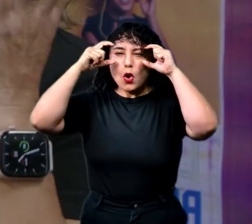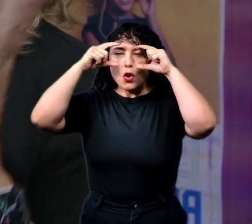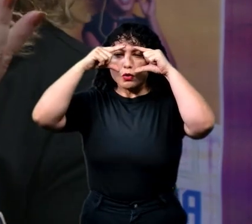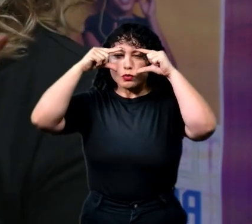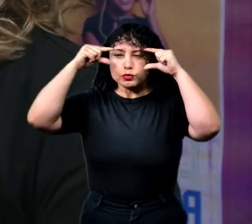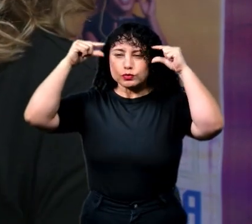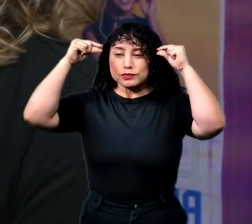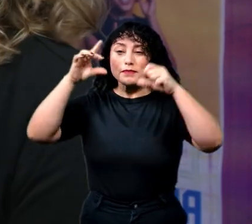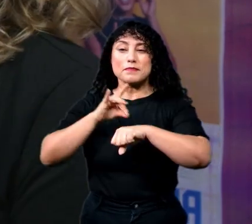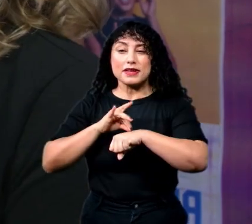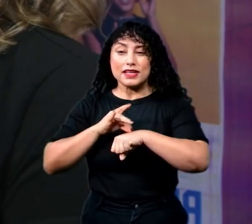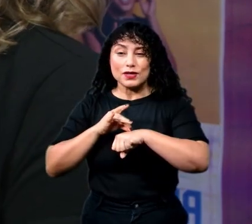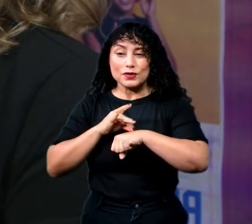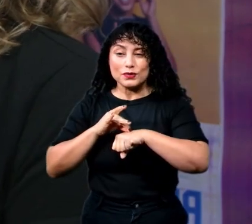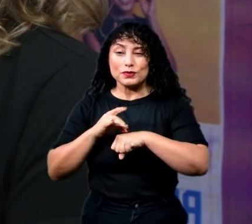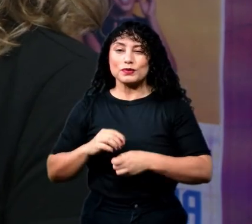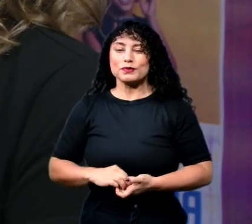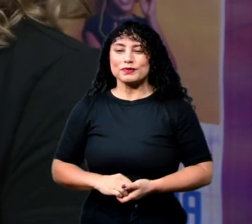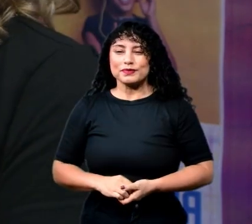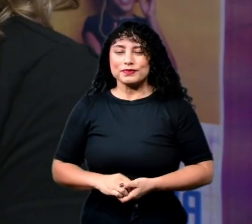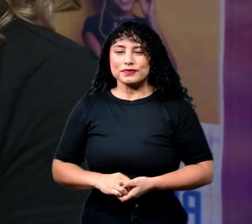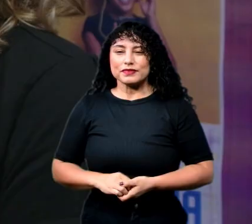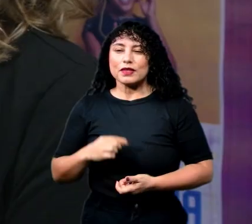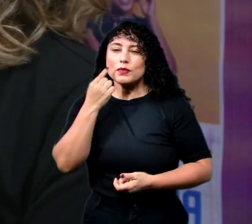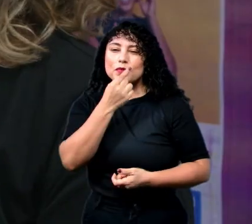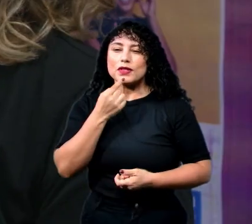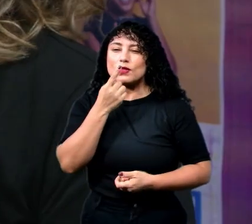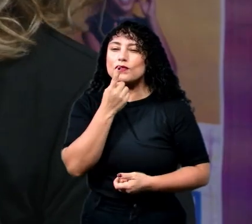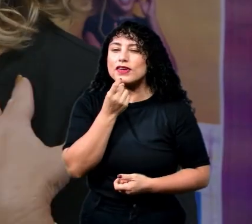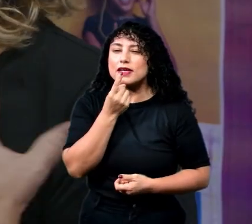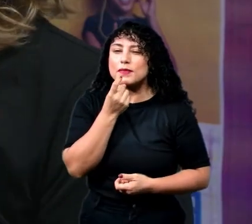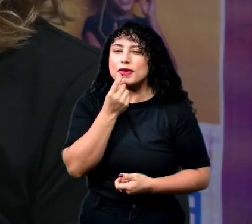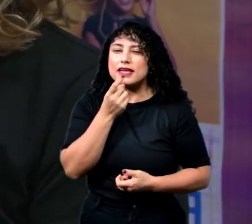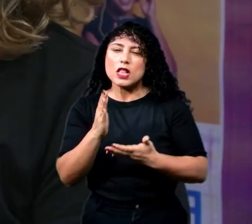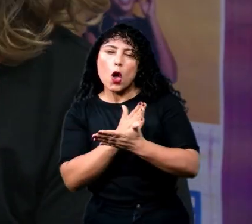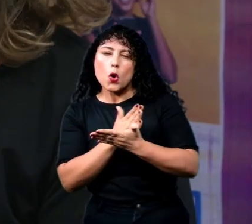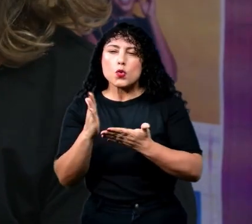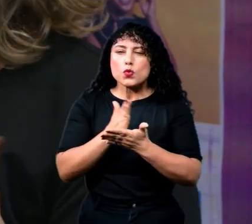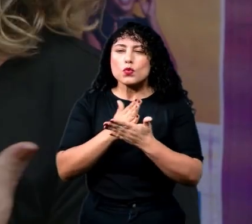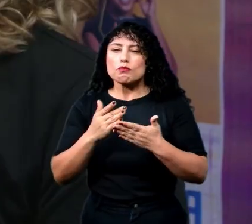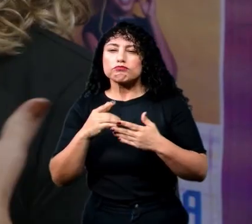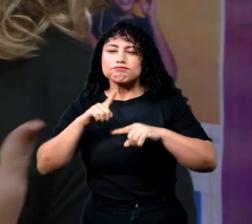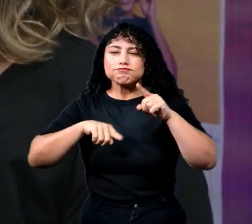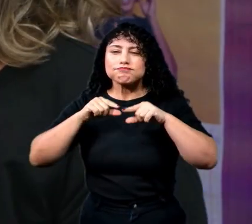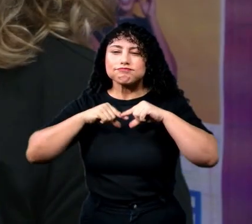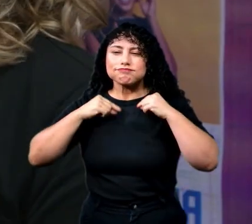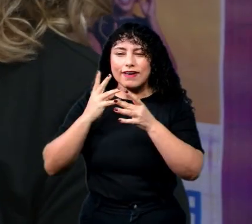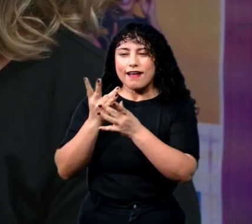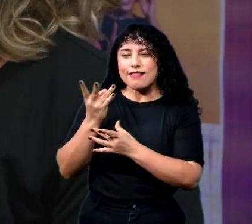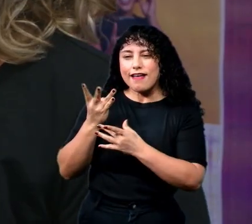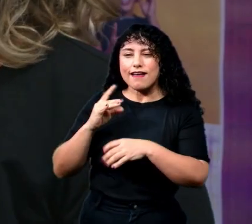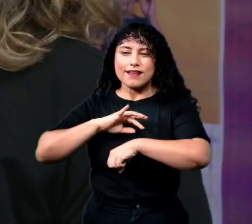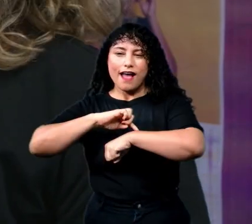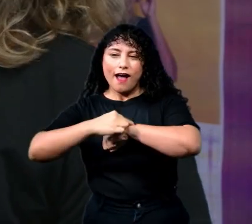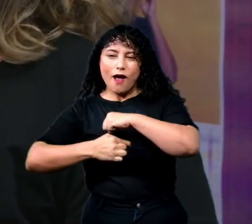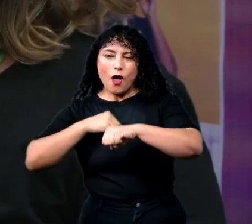armação preta e estou de batom vermelho, alguns acessórios, anéis,